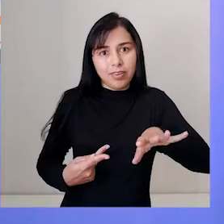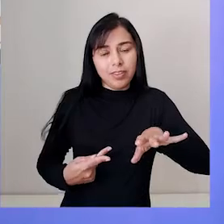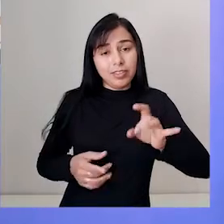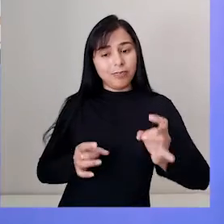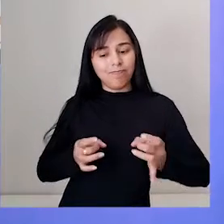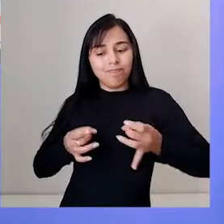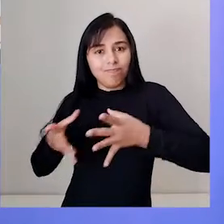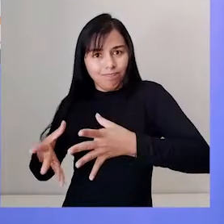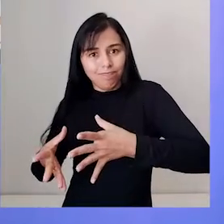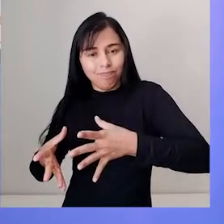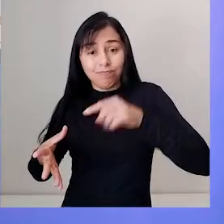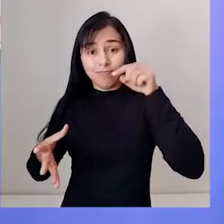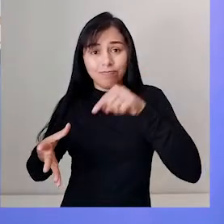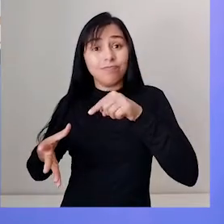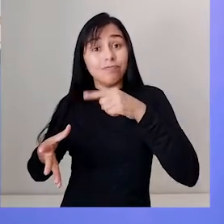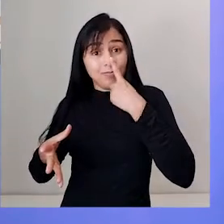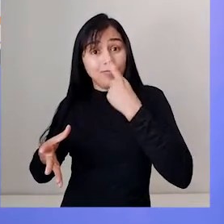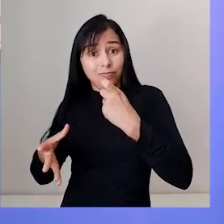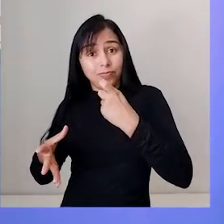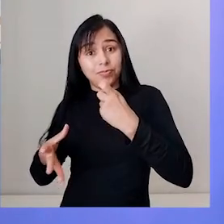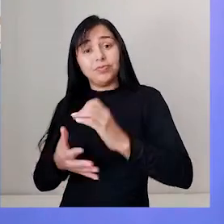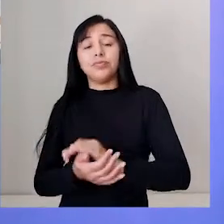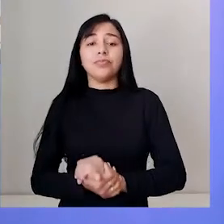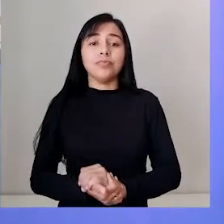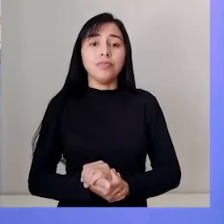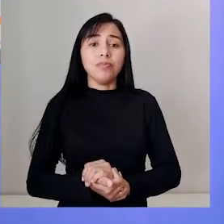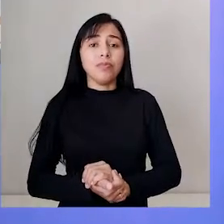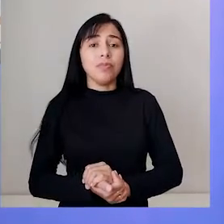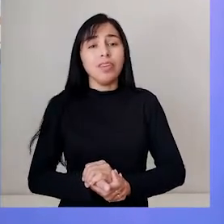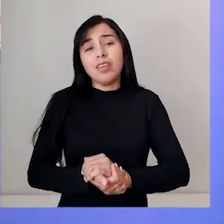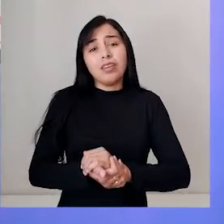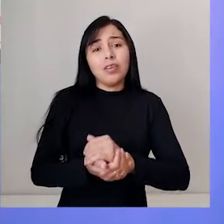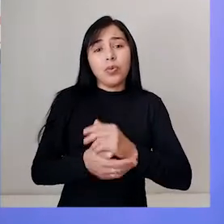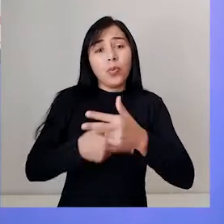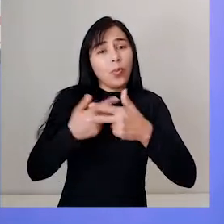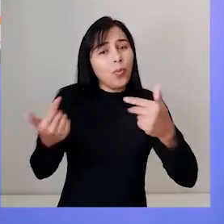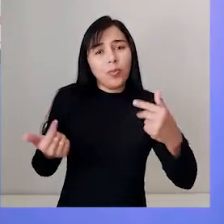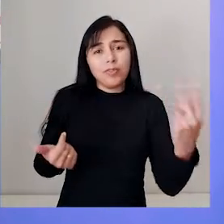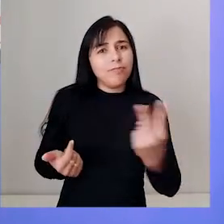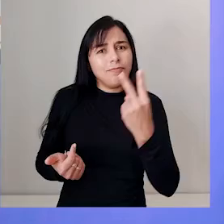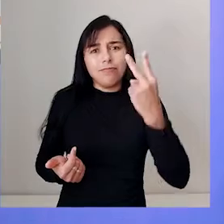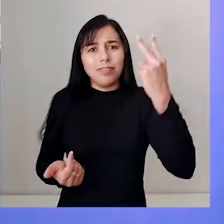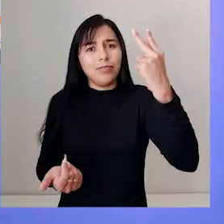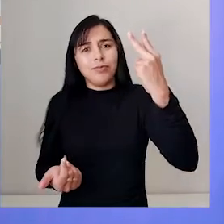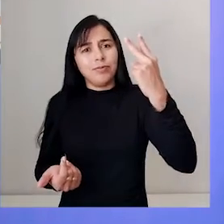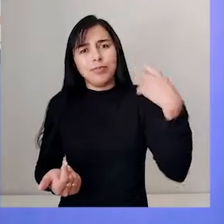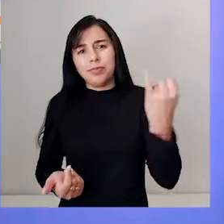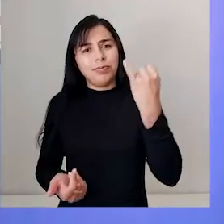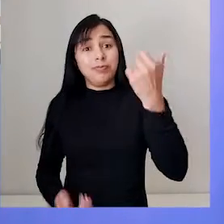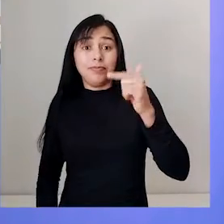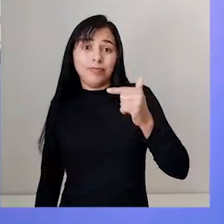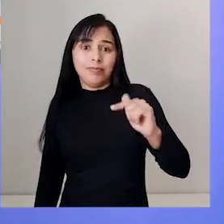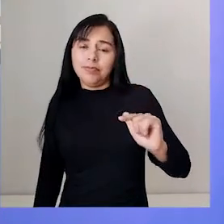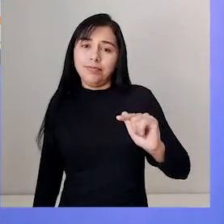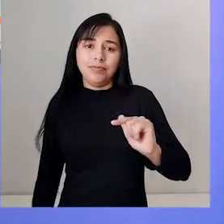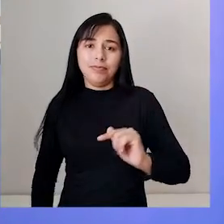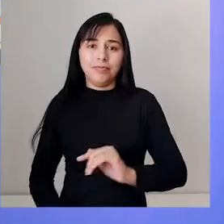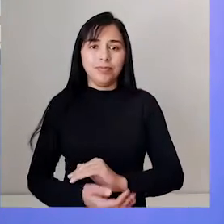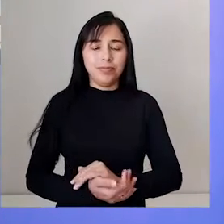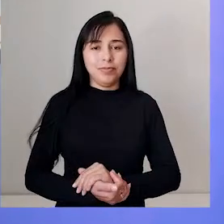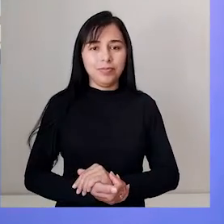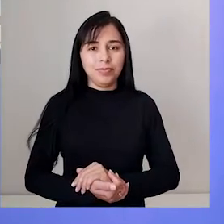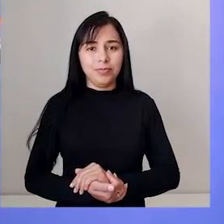lixo. O que não tem valor algum. Esse descarte acontece porque não nos serve para nada